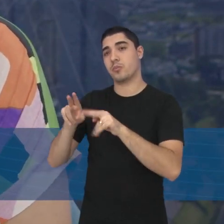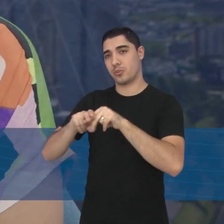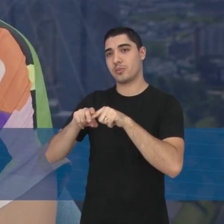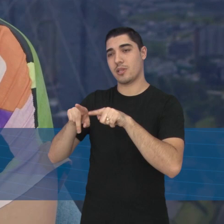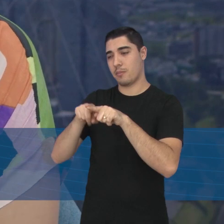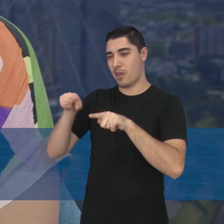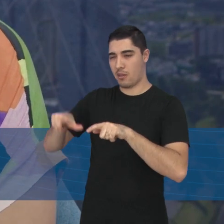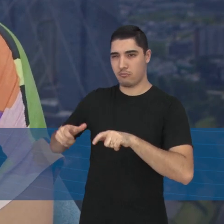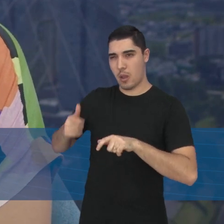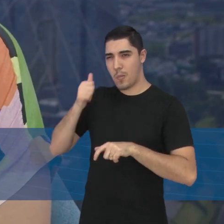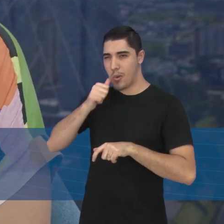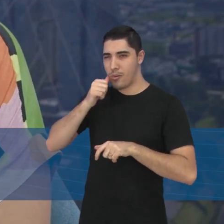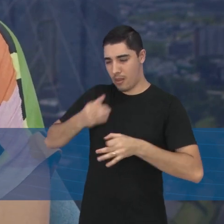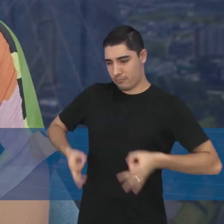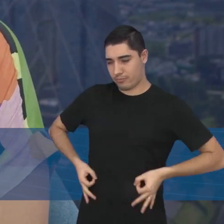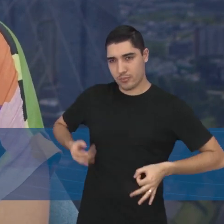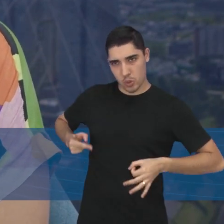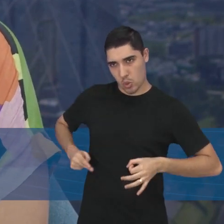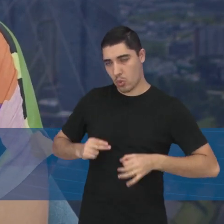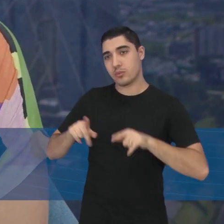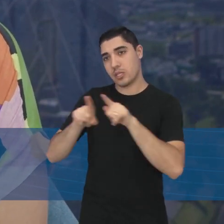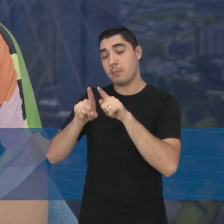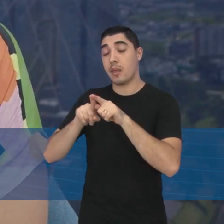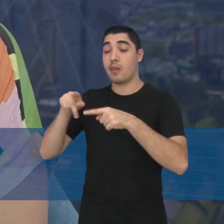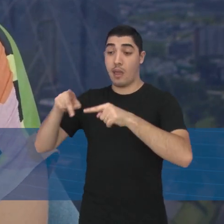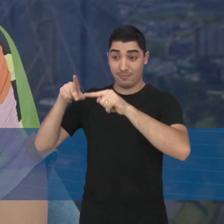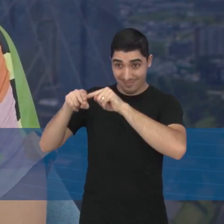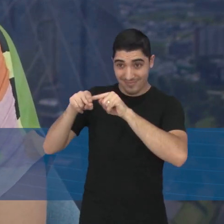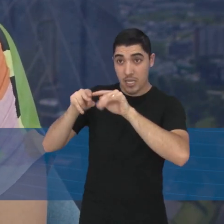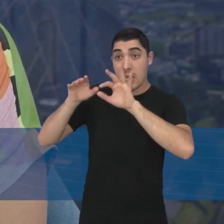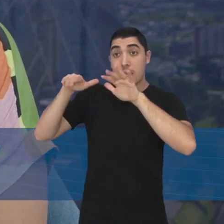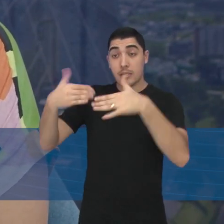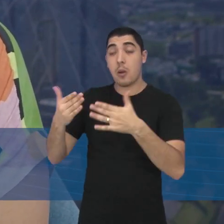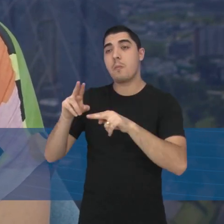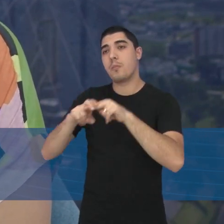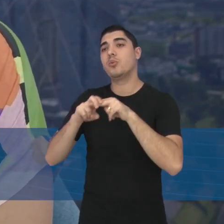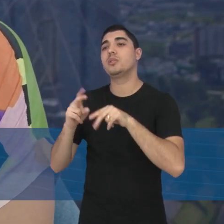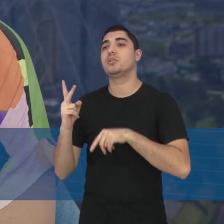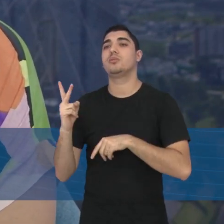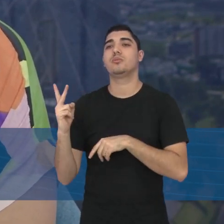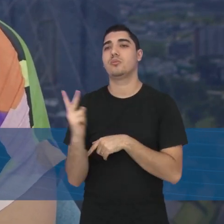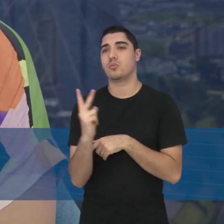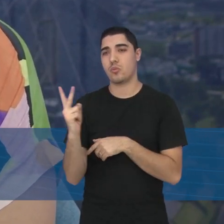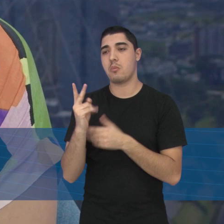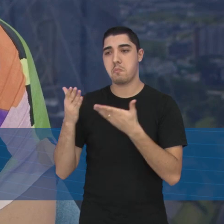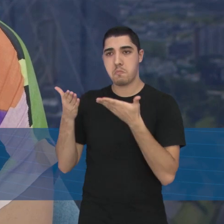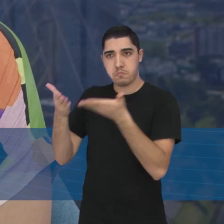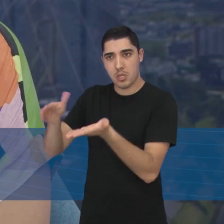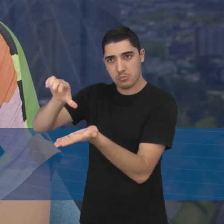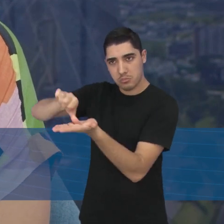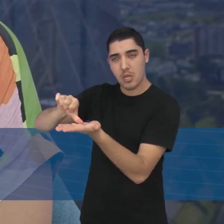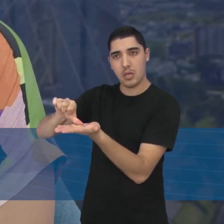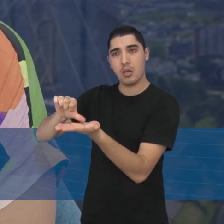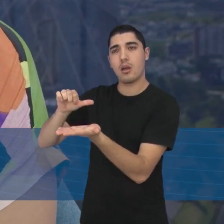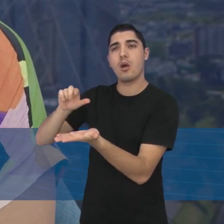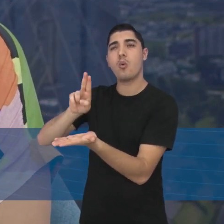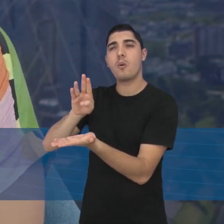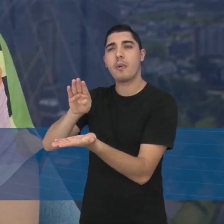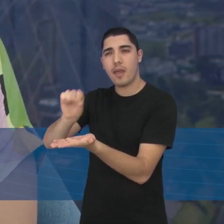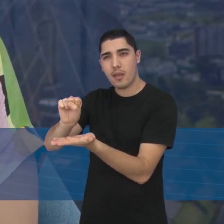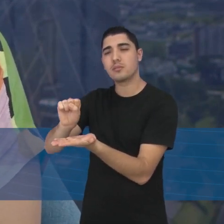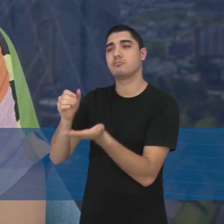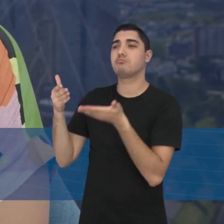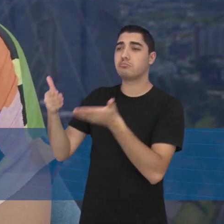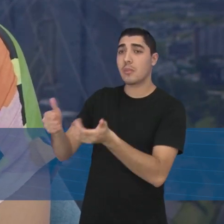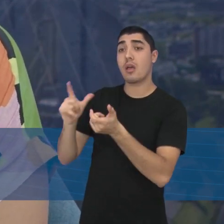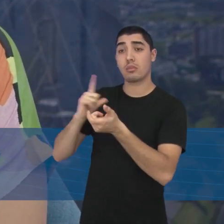deve procurar uma unidade básica de saúde. Geralmente tem uma consulta, ou às vezes é uma reunião